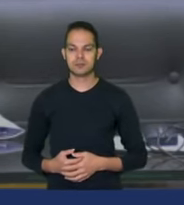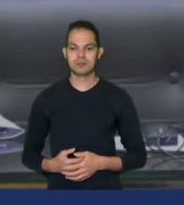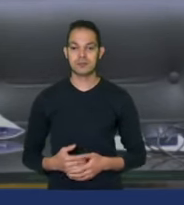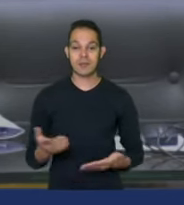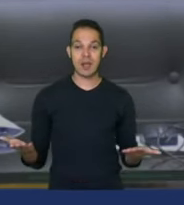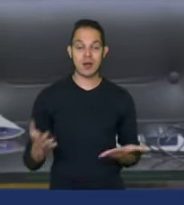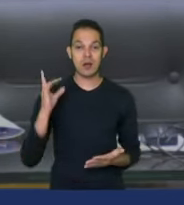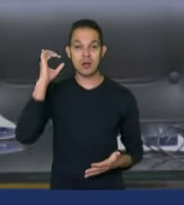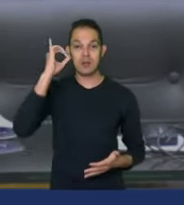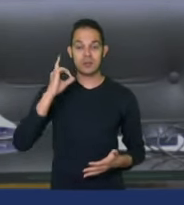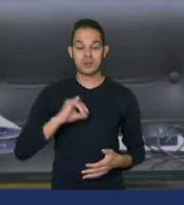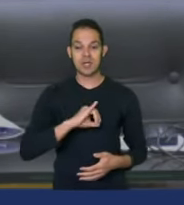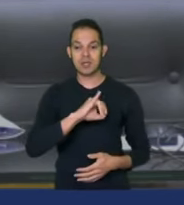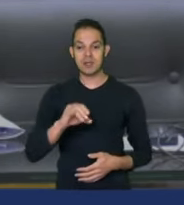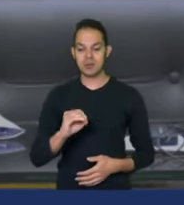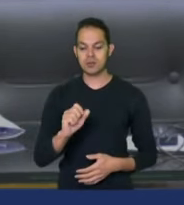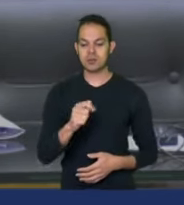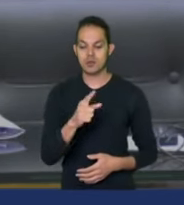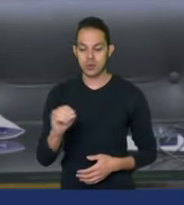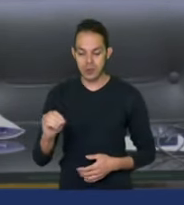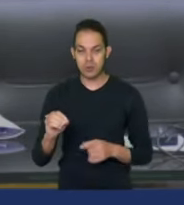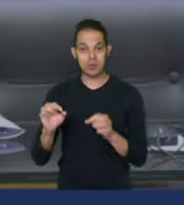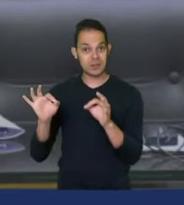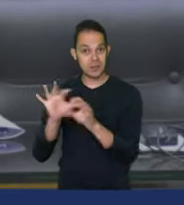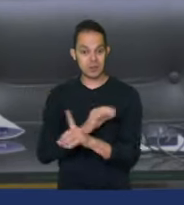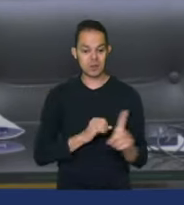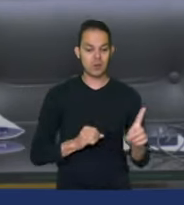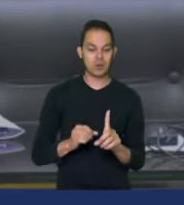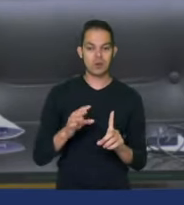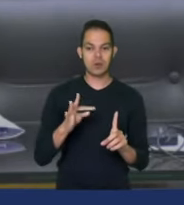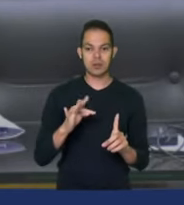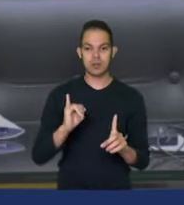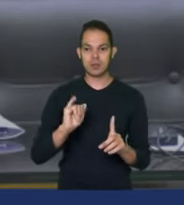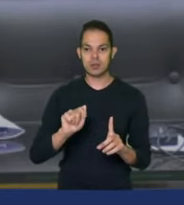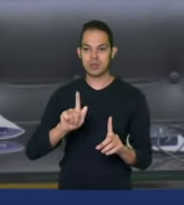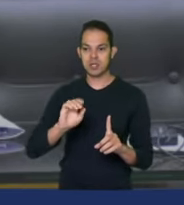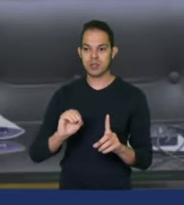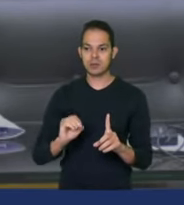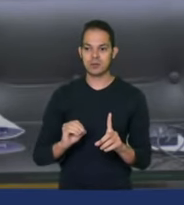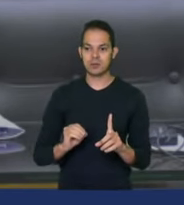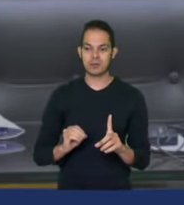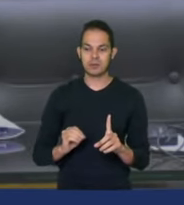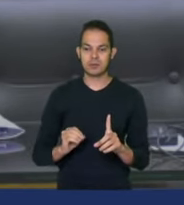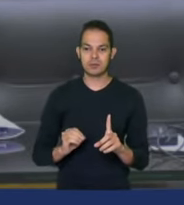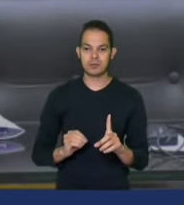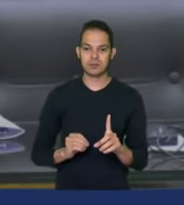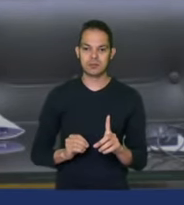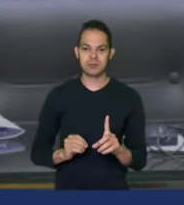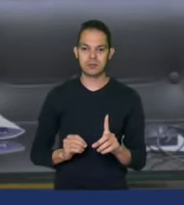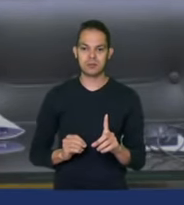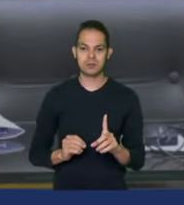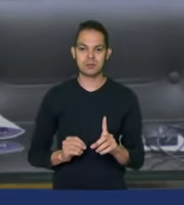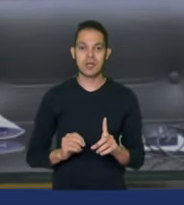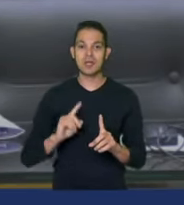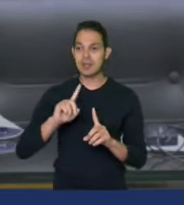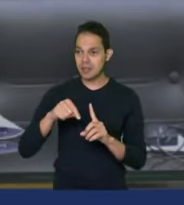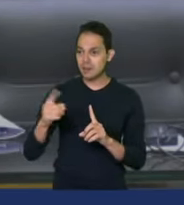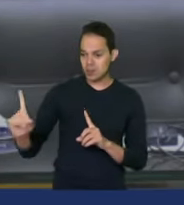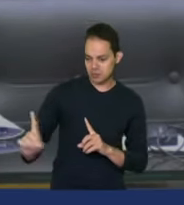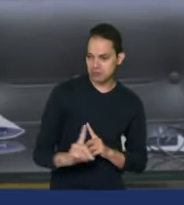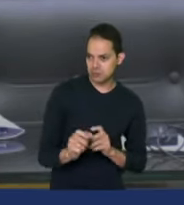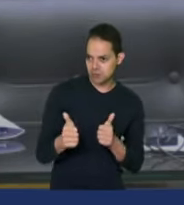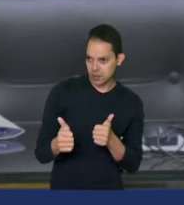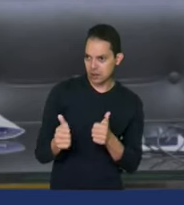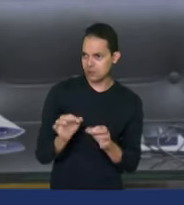vai para Tiago Bittencourt. Ah, Pompeu está aqui escrito, Pompeu, no livro agora. Depois de João, você fala então.